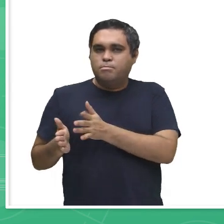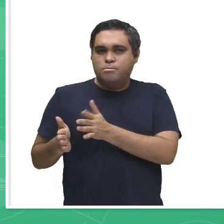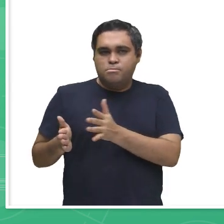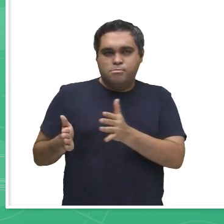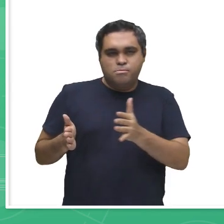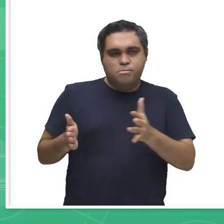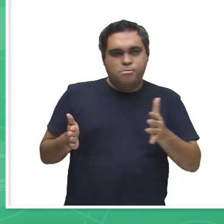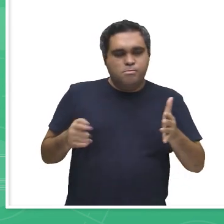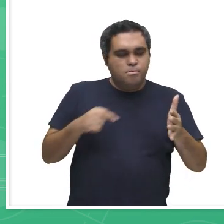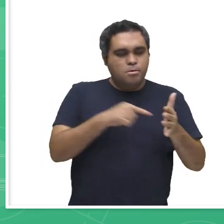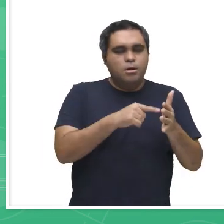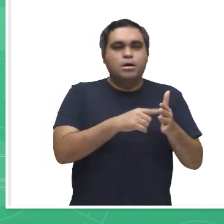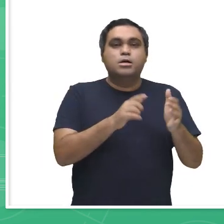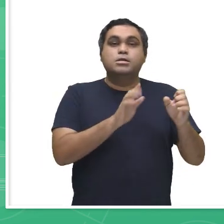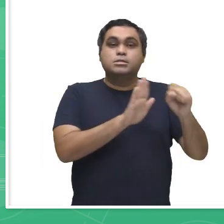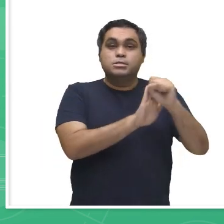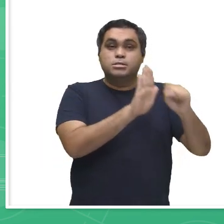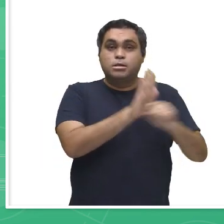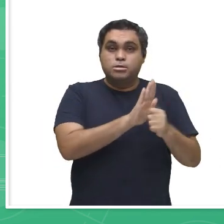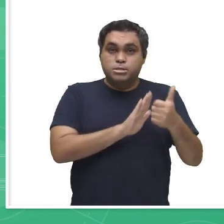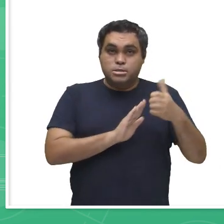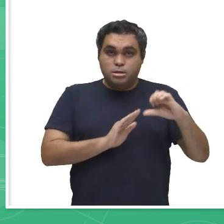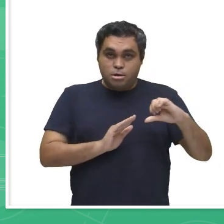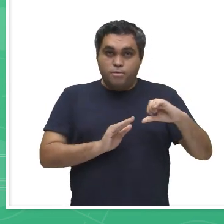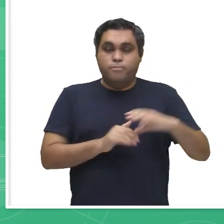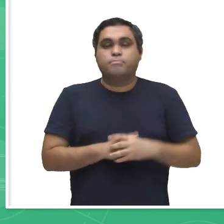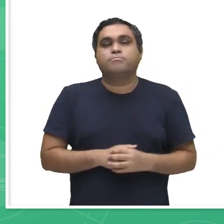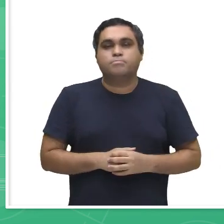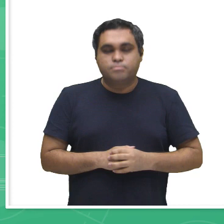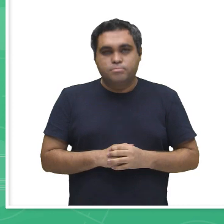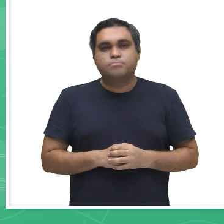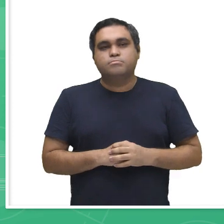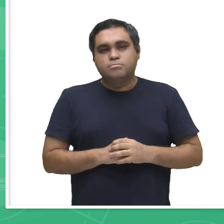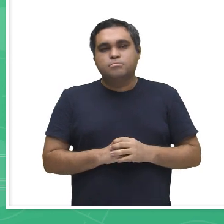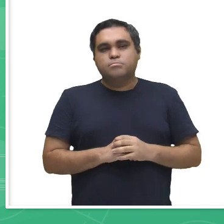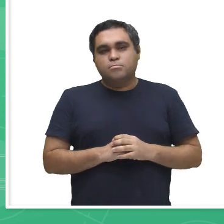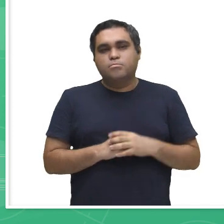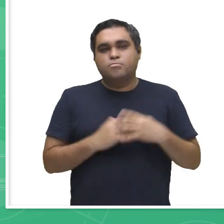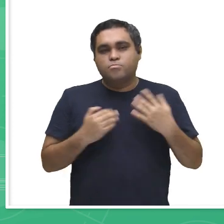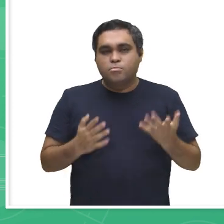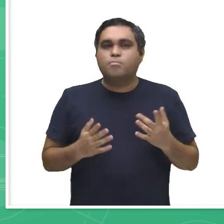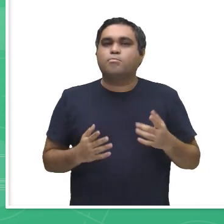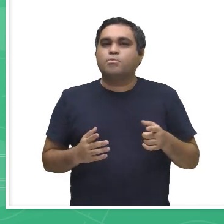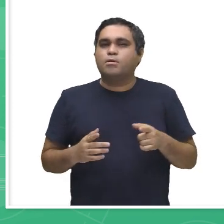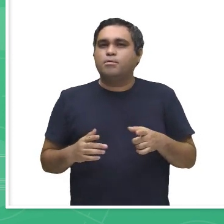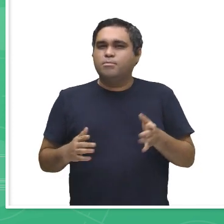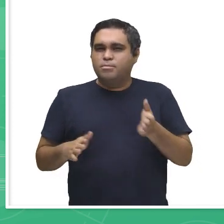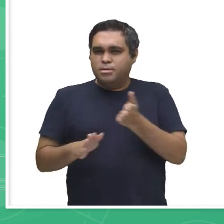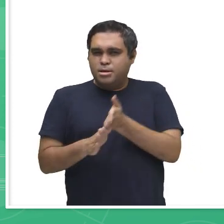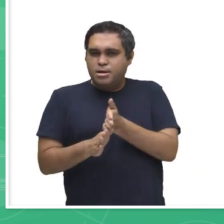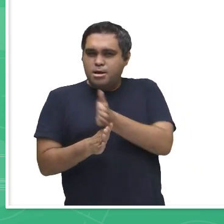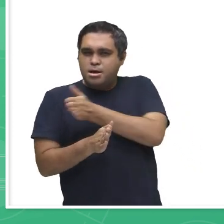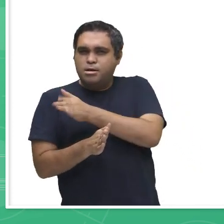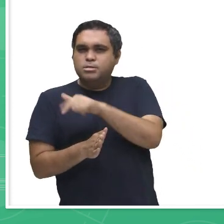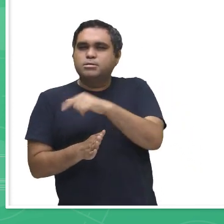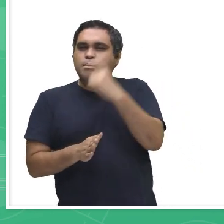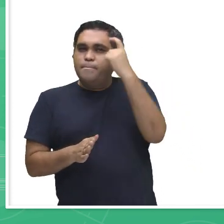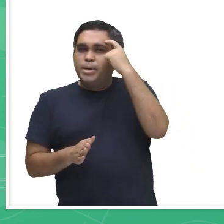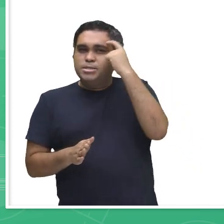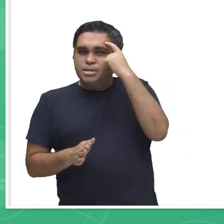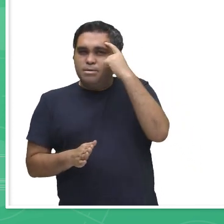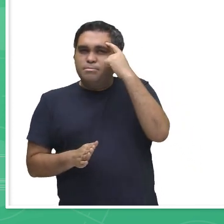chamamos de Idade Contemporânea. Ela é a transição desse pensamento medieval, fundamentado, olha, o pensamento